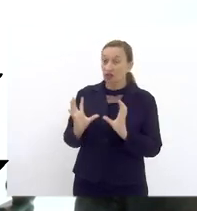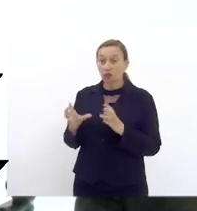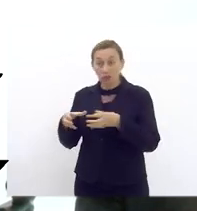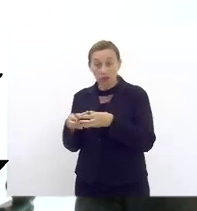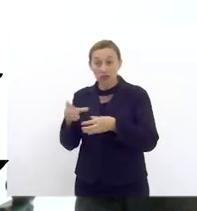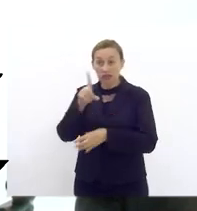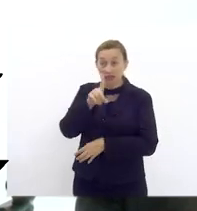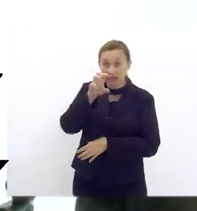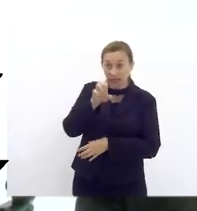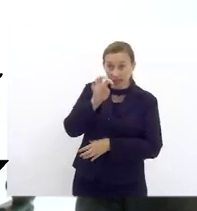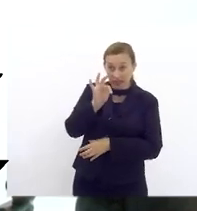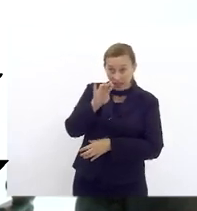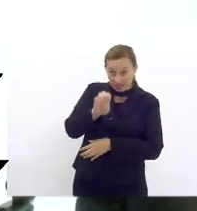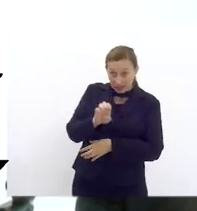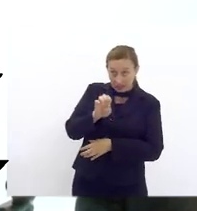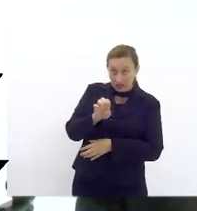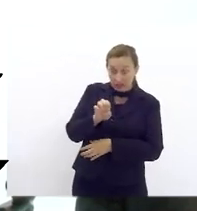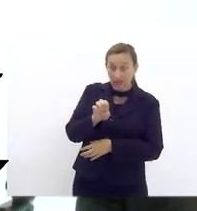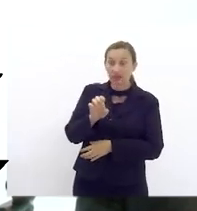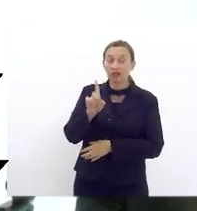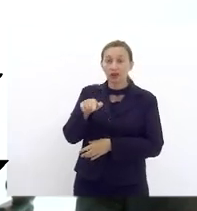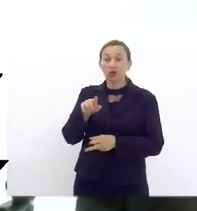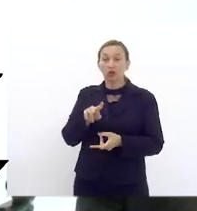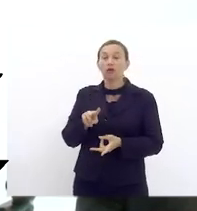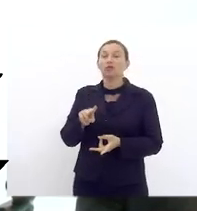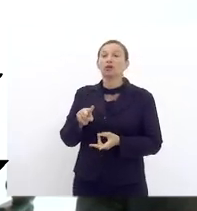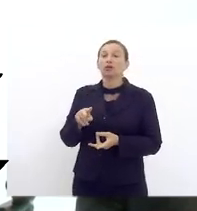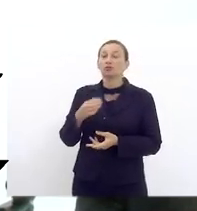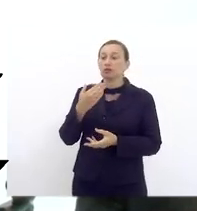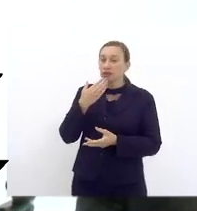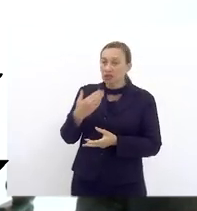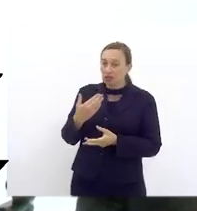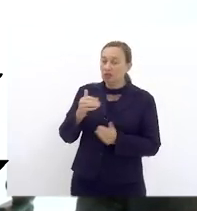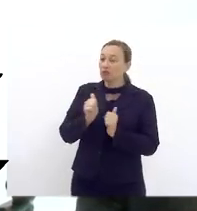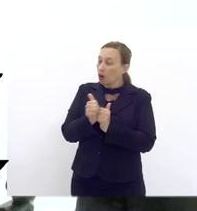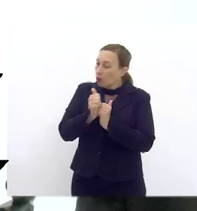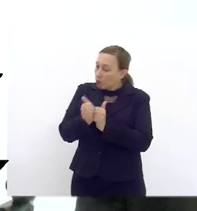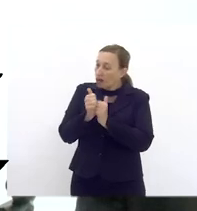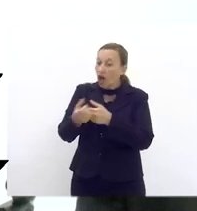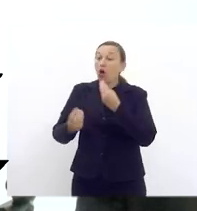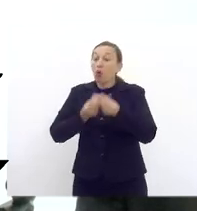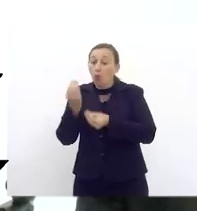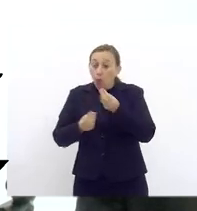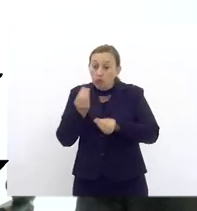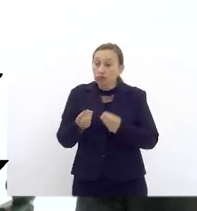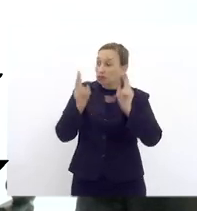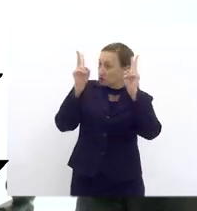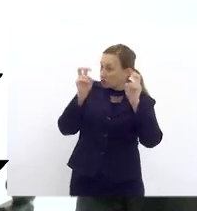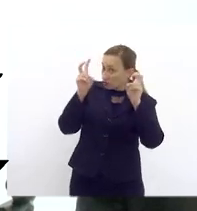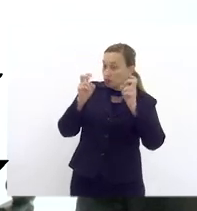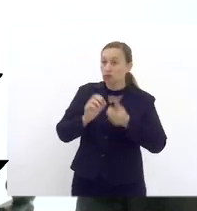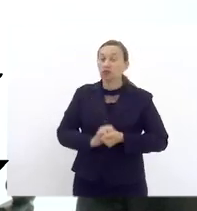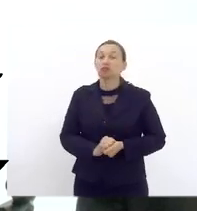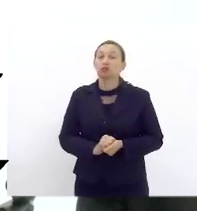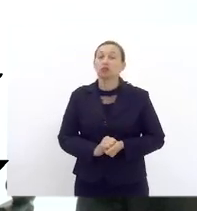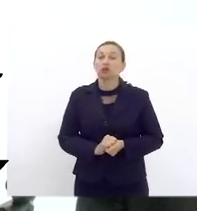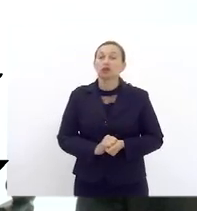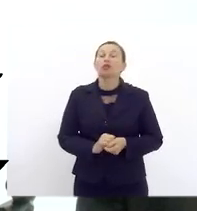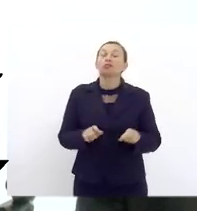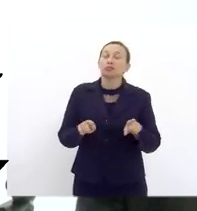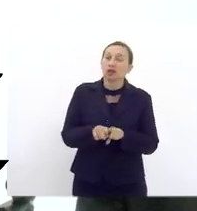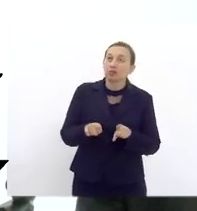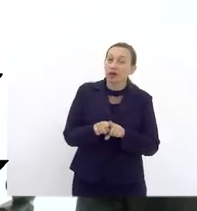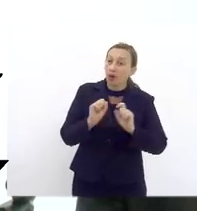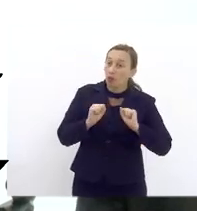adecade que é também um encaminhamento que a gente vai tirar para poder acompanhar Como que tá a sequência desses casos vamos